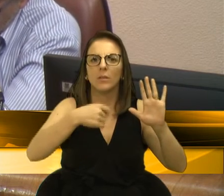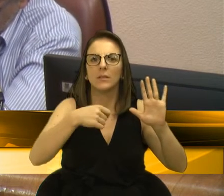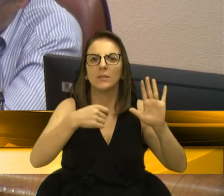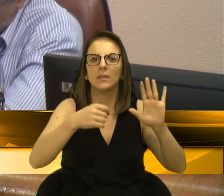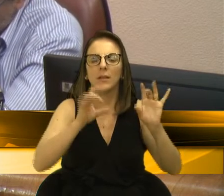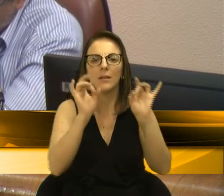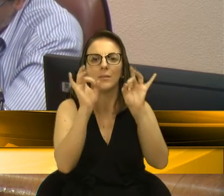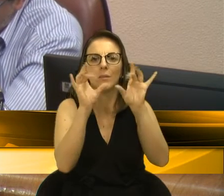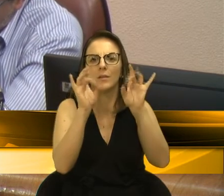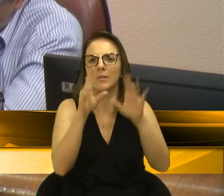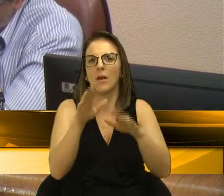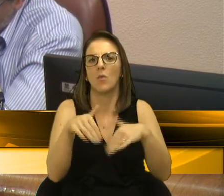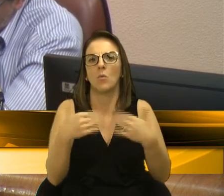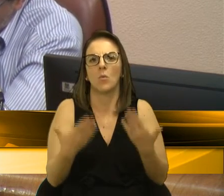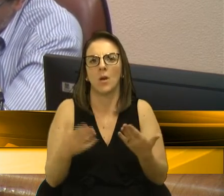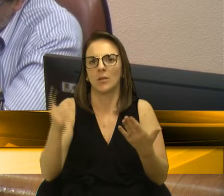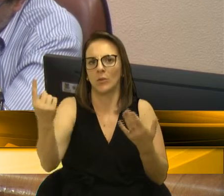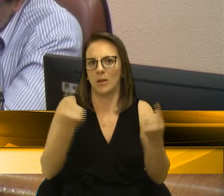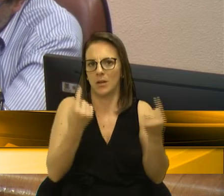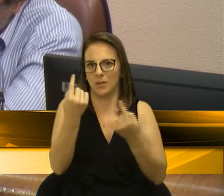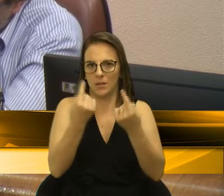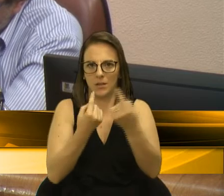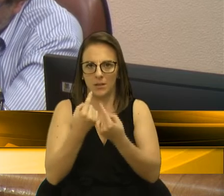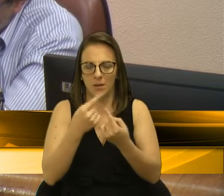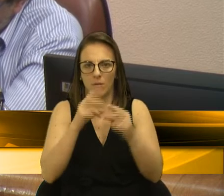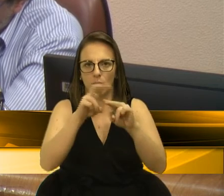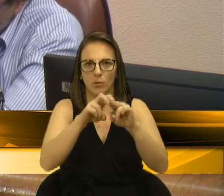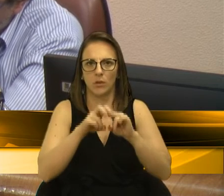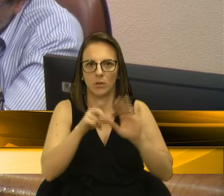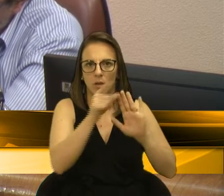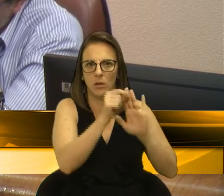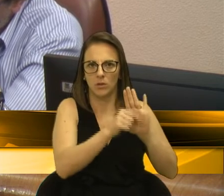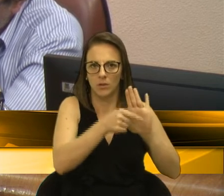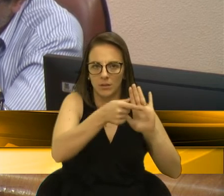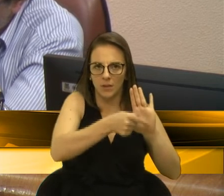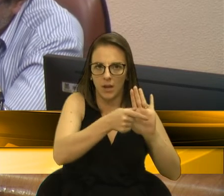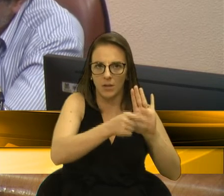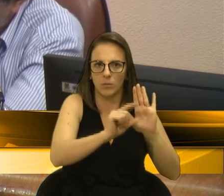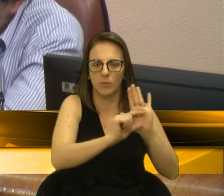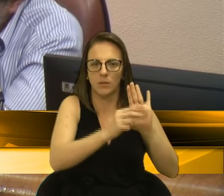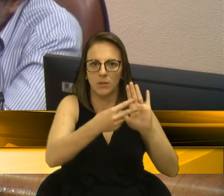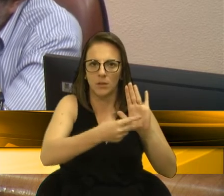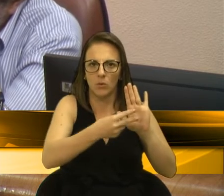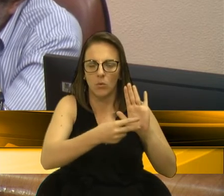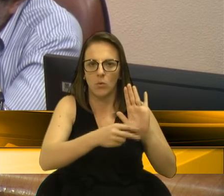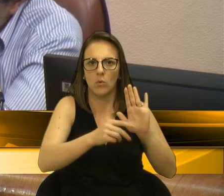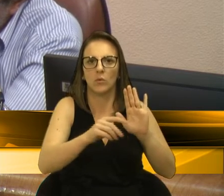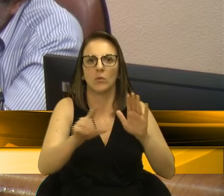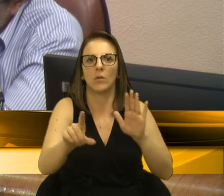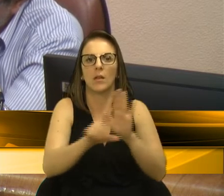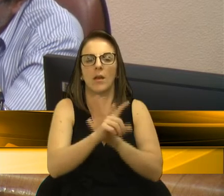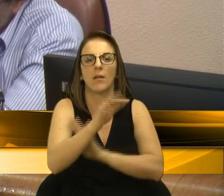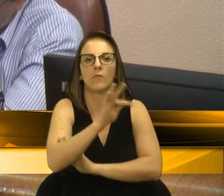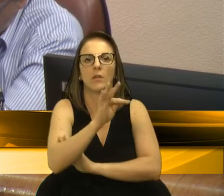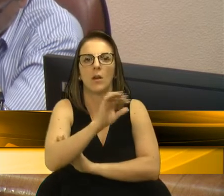procedimento licitatório, firmada pelo artigo 7º, parágrafo 2º, inciso 2º da Lei Federal